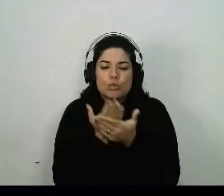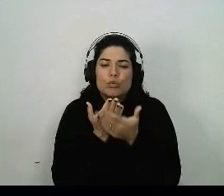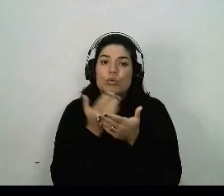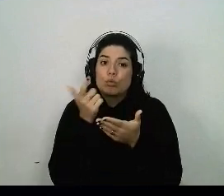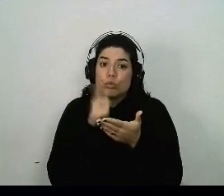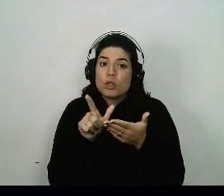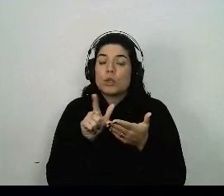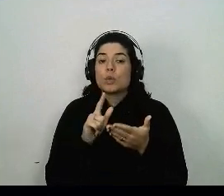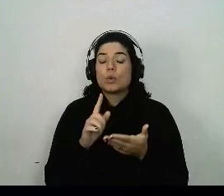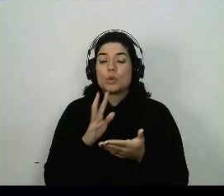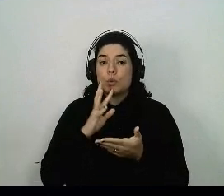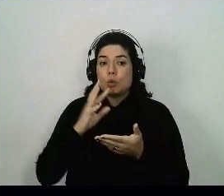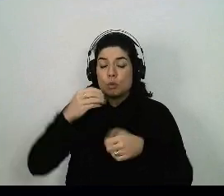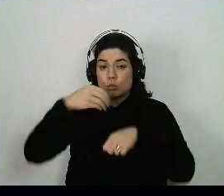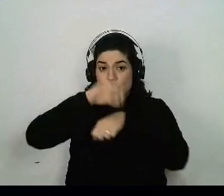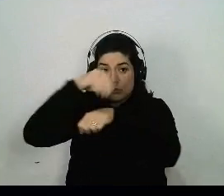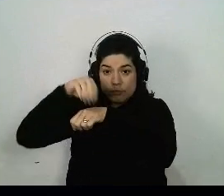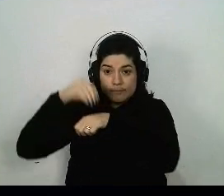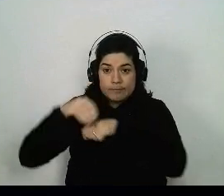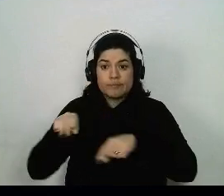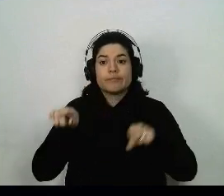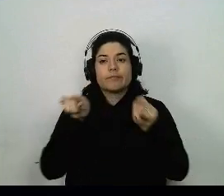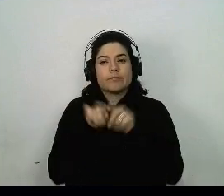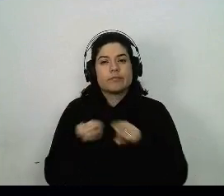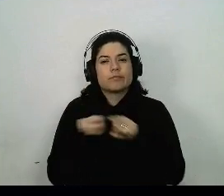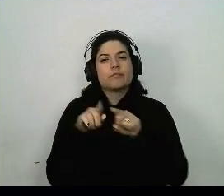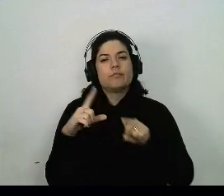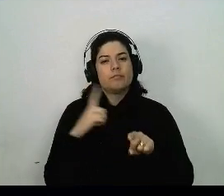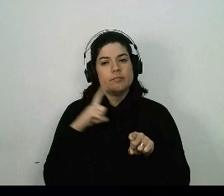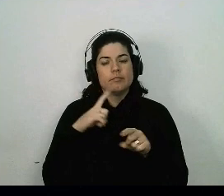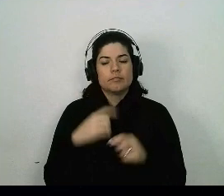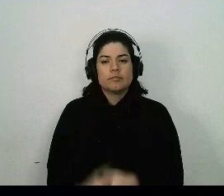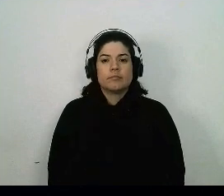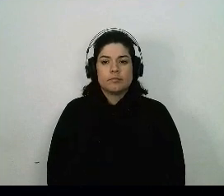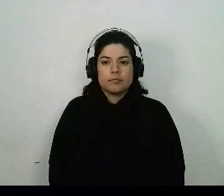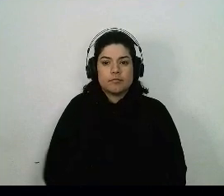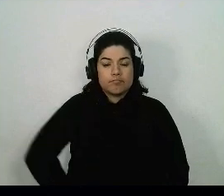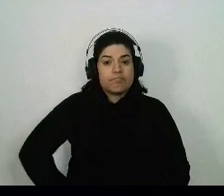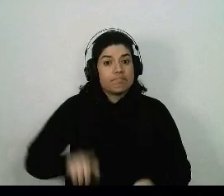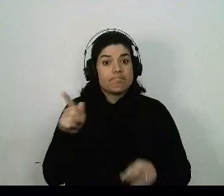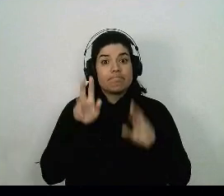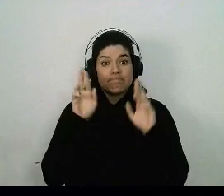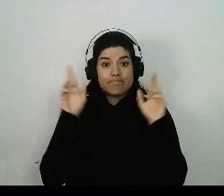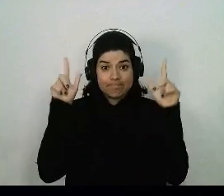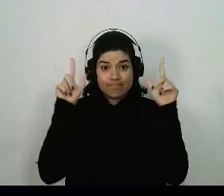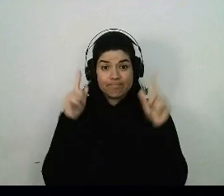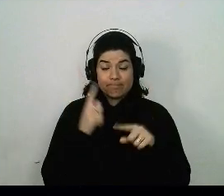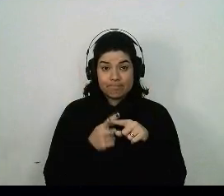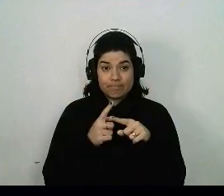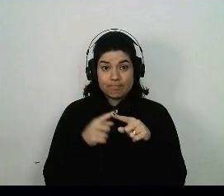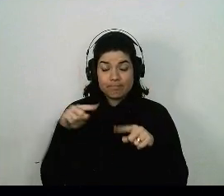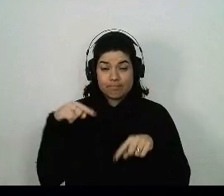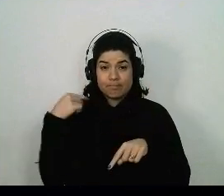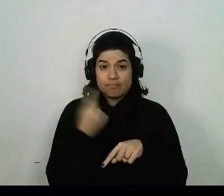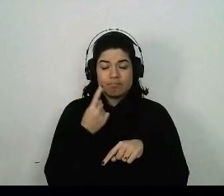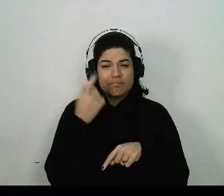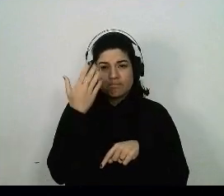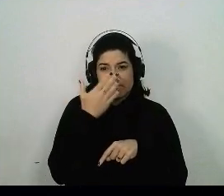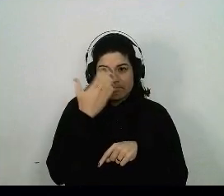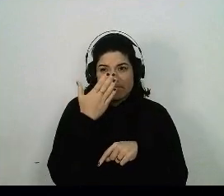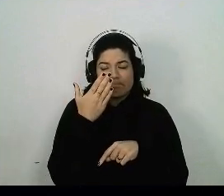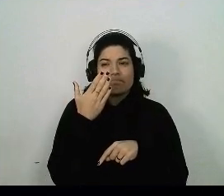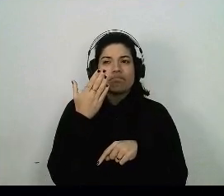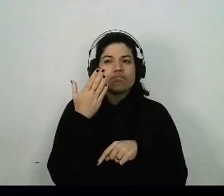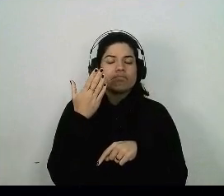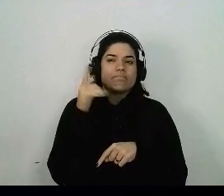conhecimento. Aí tem, e aí aqui é bastante peculiar, embora a gente acabe não vendo muito numa posição